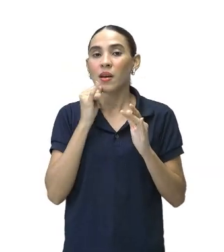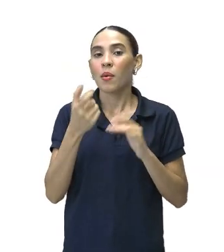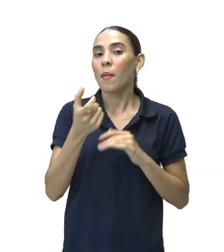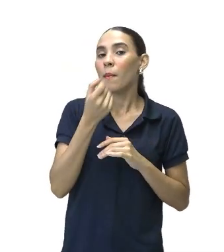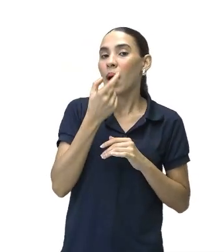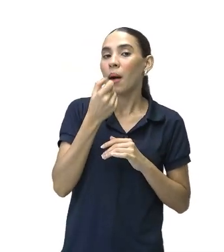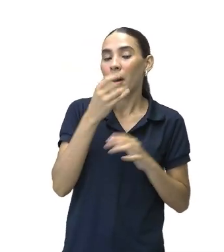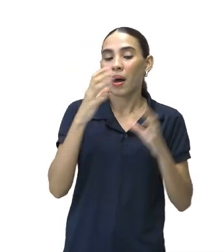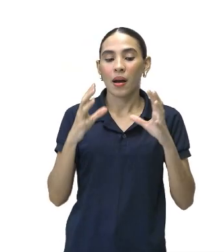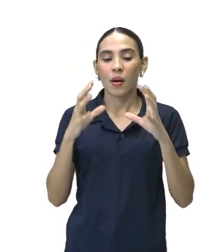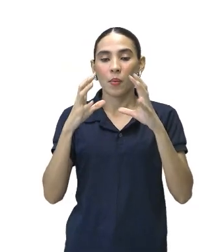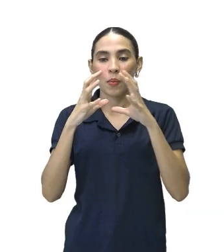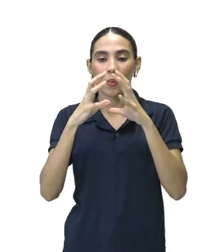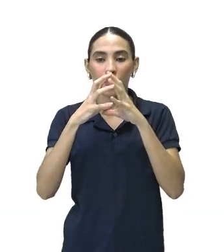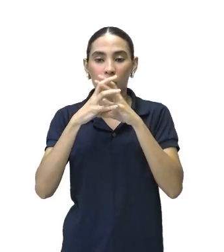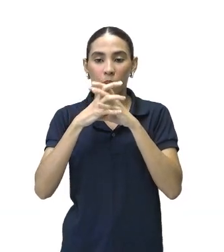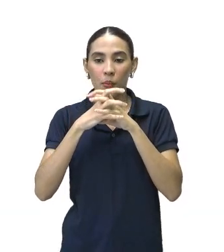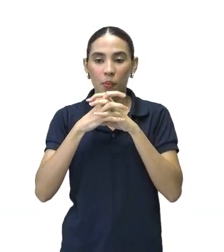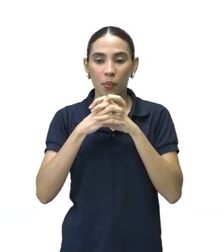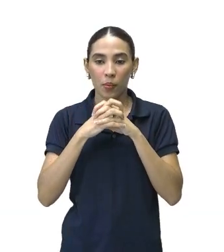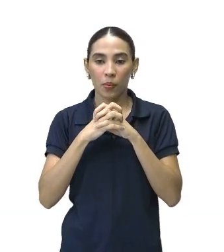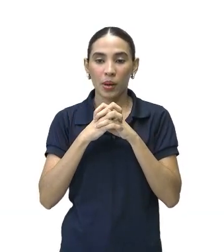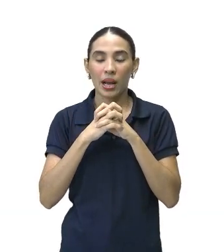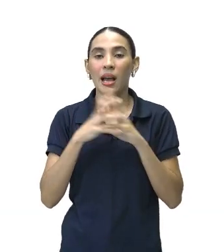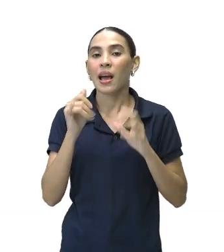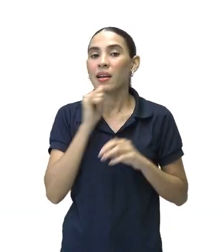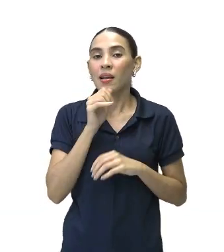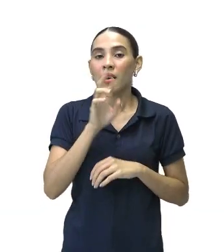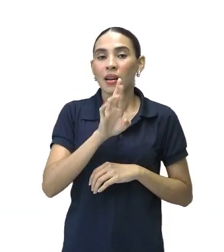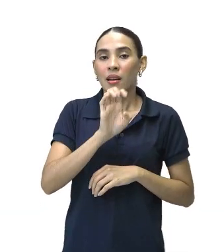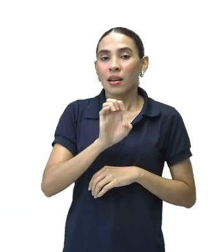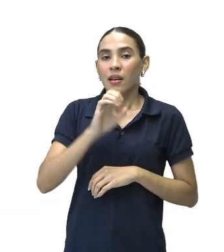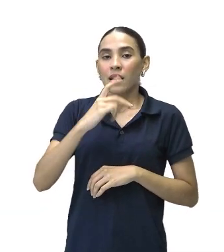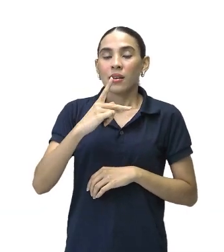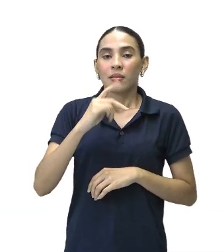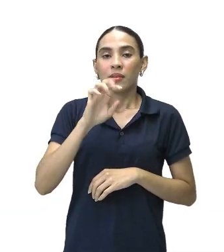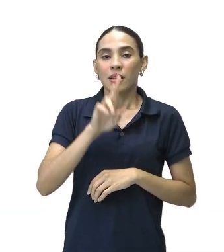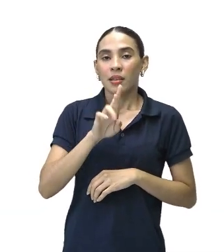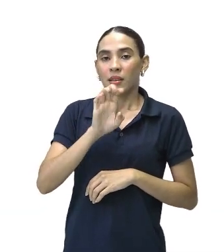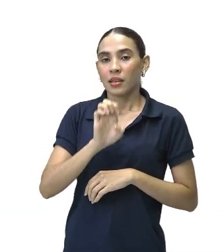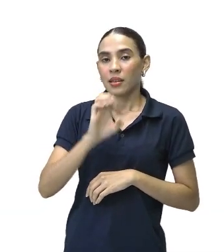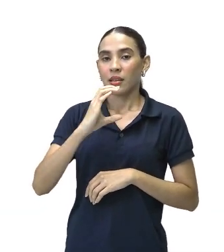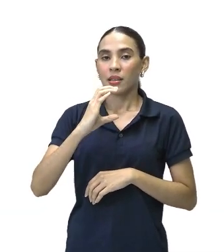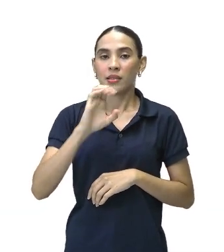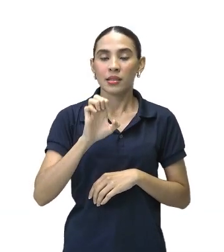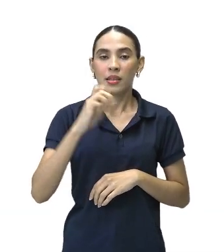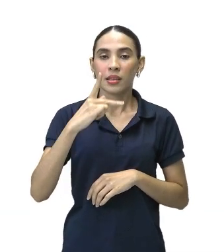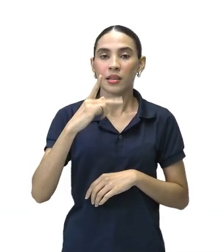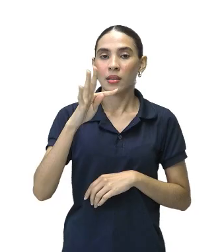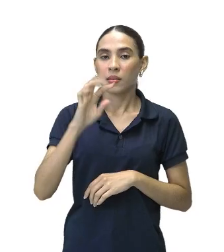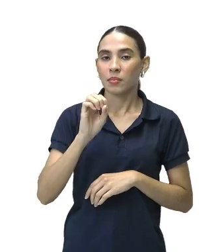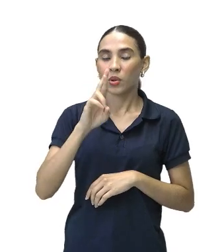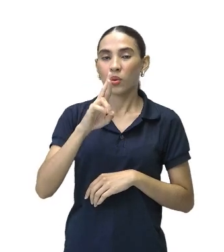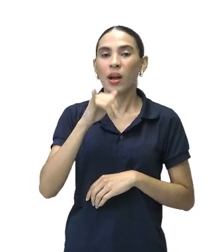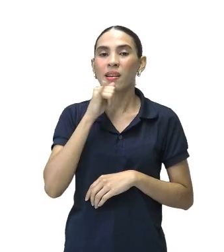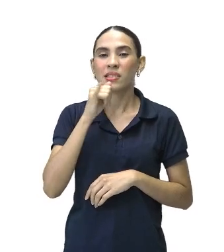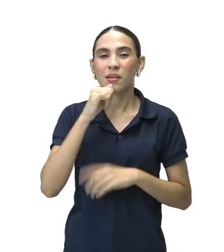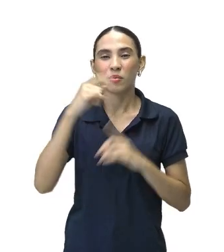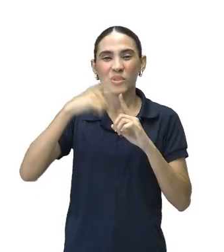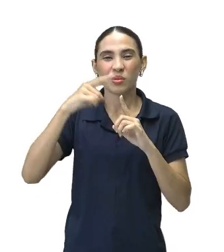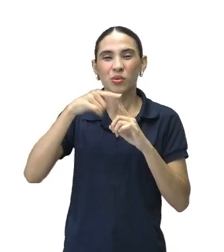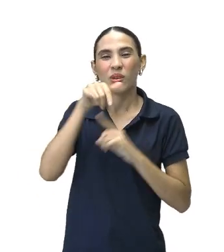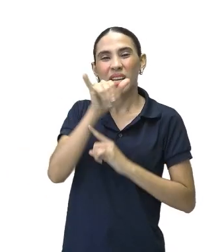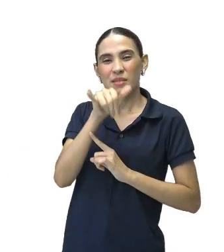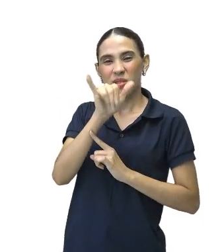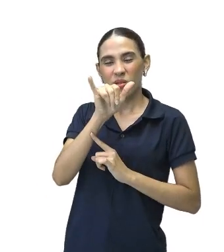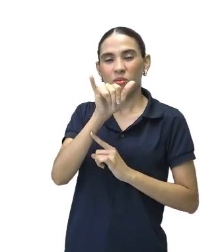receptor, lembrando aí que nesse esquema, o receptor ele está em forma de Y, né? Ele está recebendo essas bolinhas